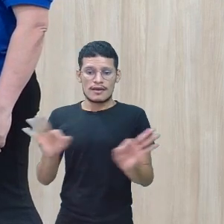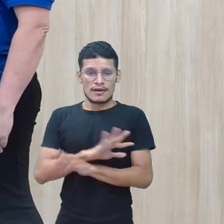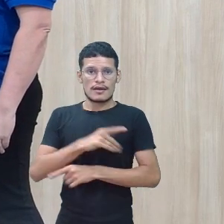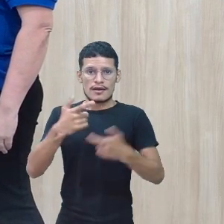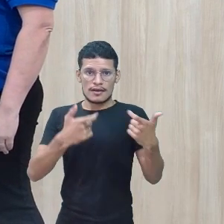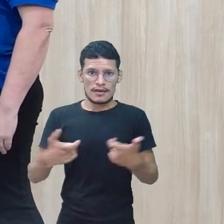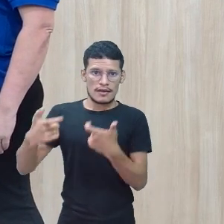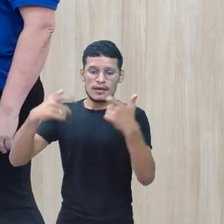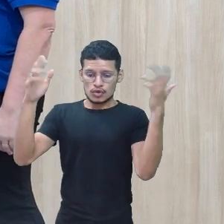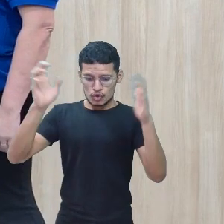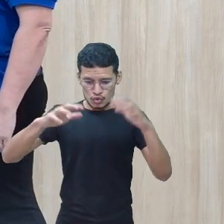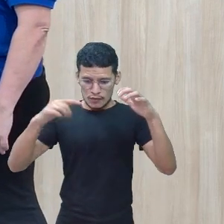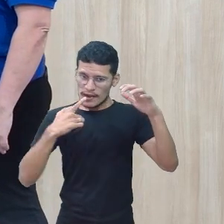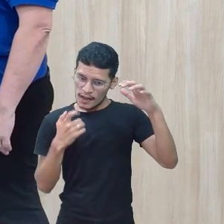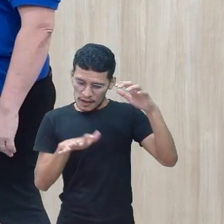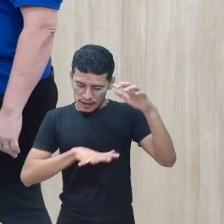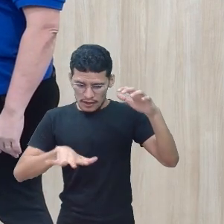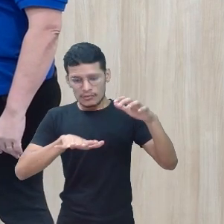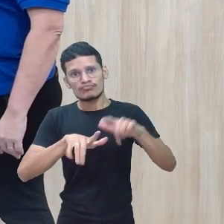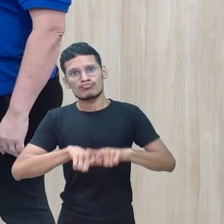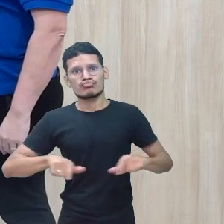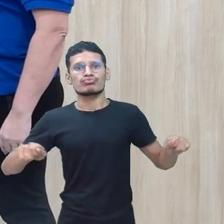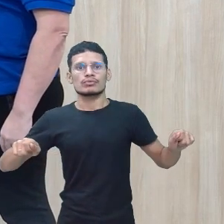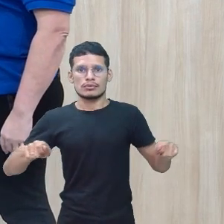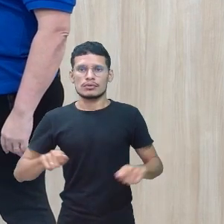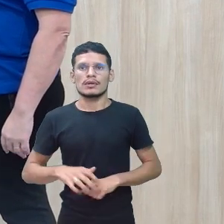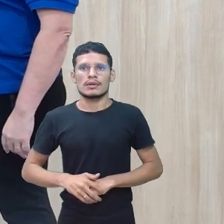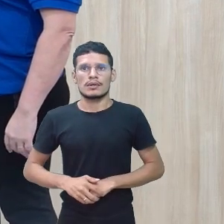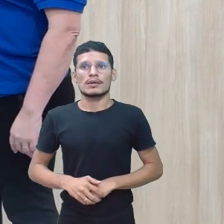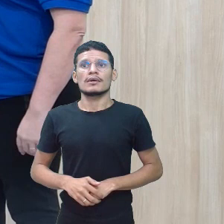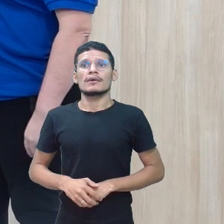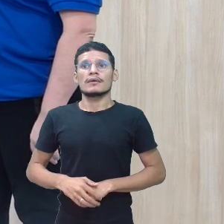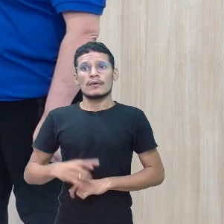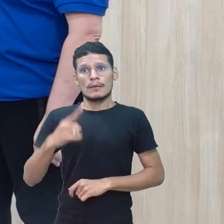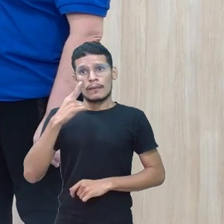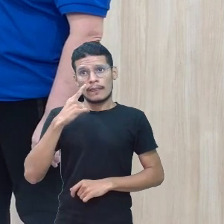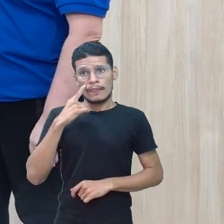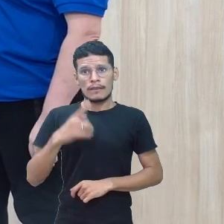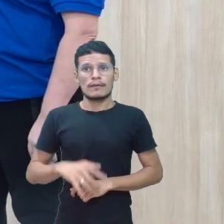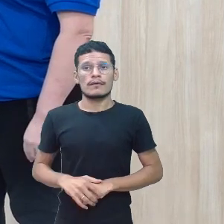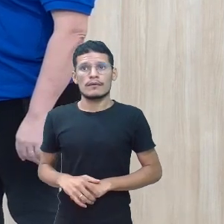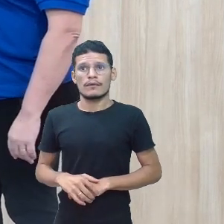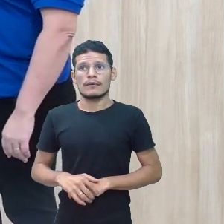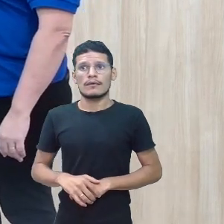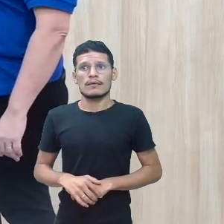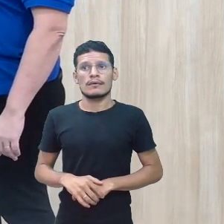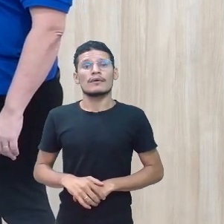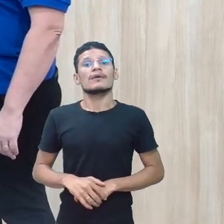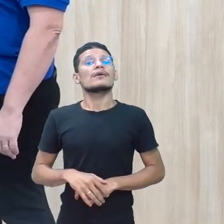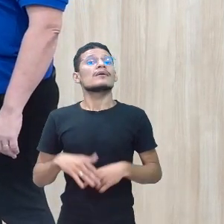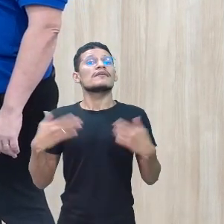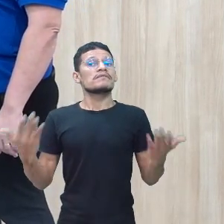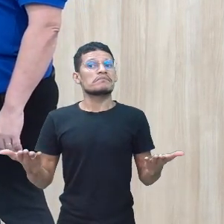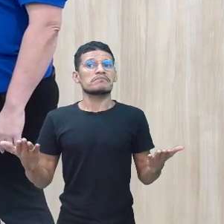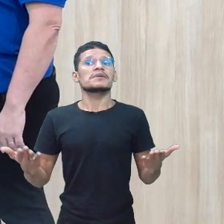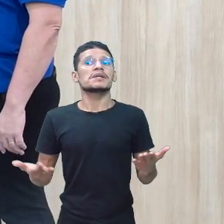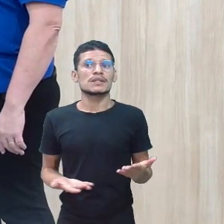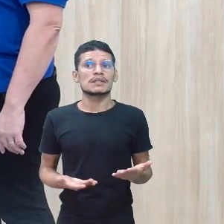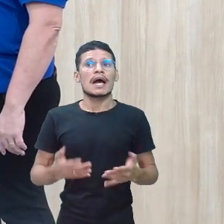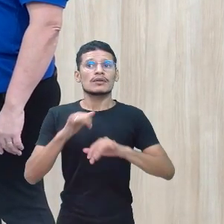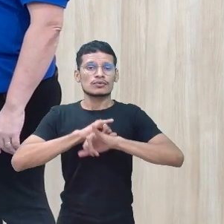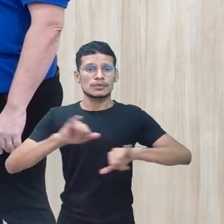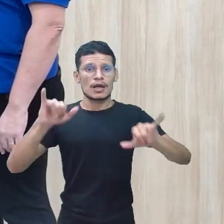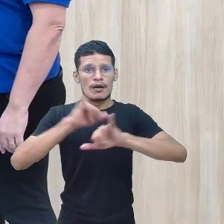lavar a terra do sangue derramado. Então, nós temos aqui agora, não é? Visto que